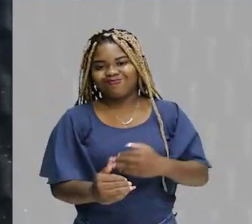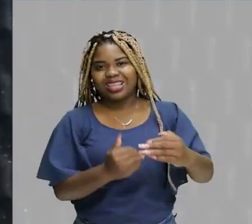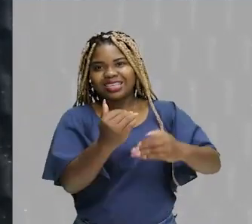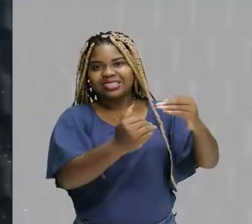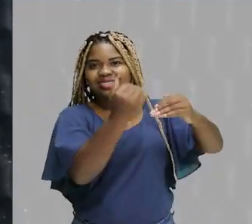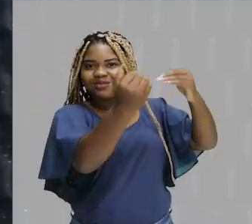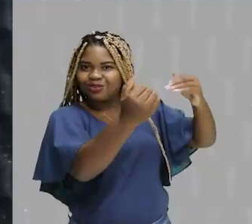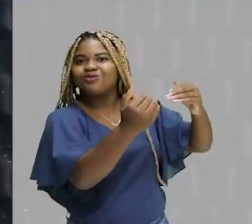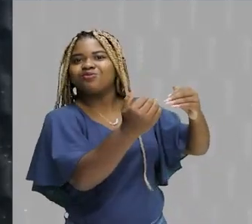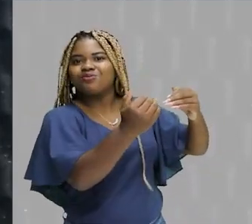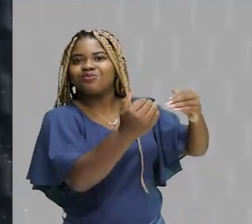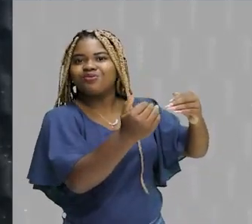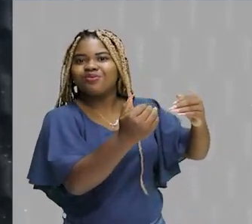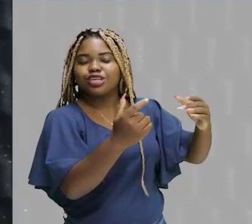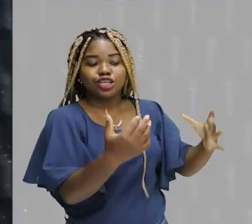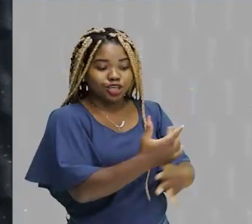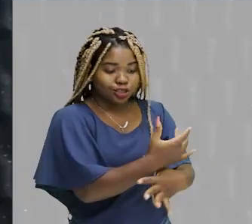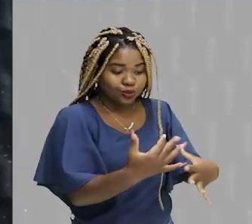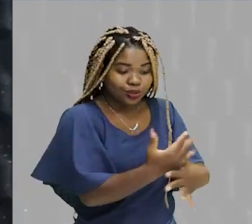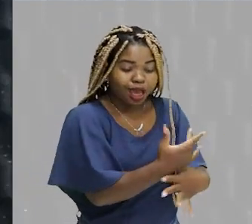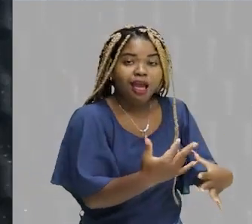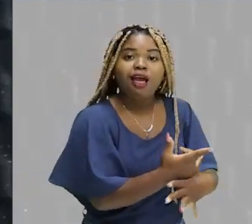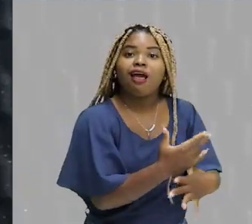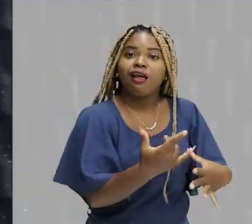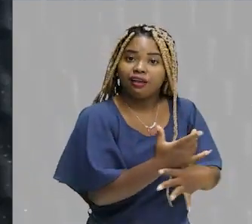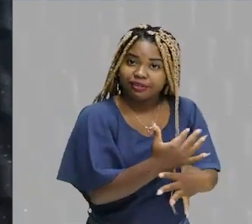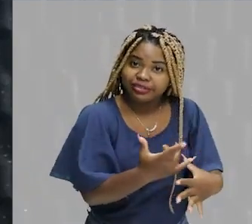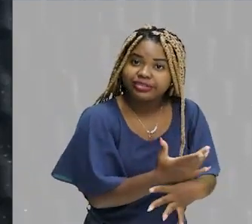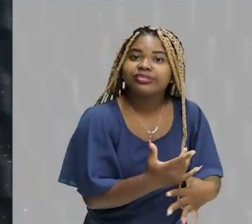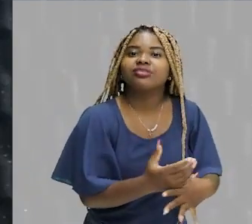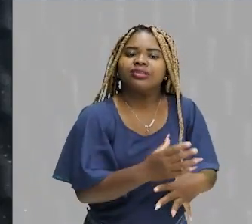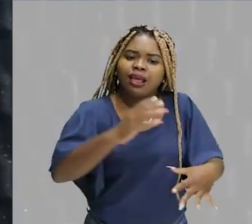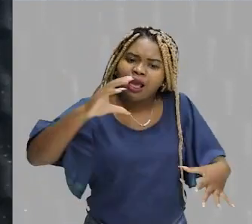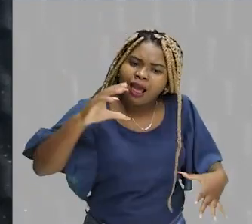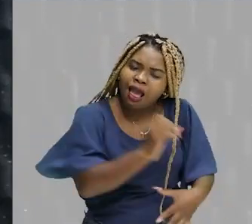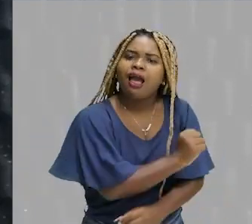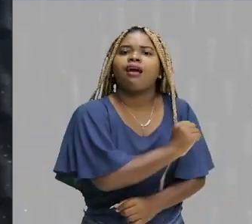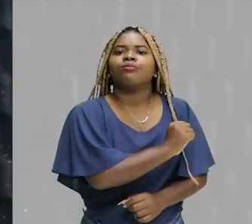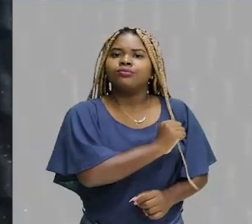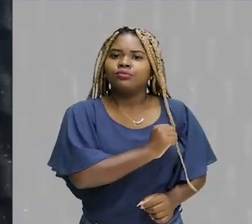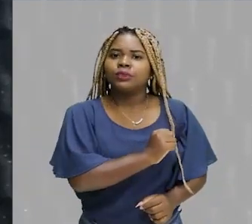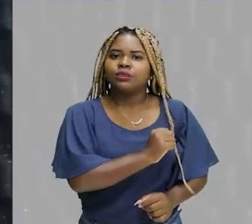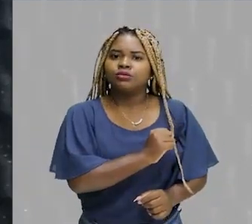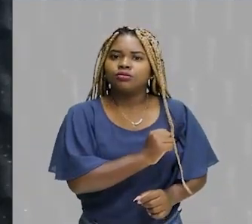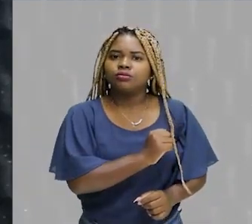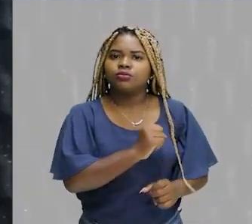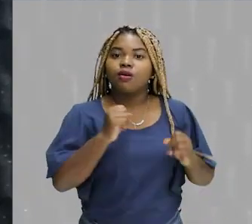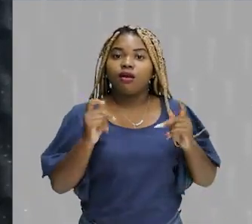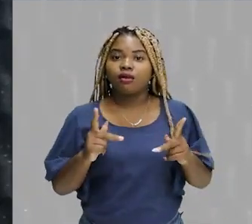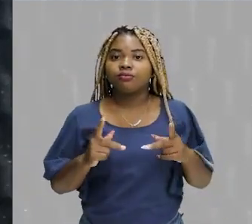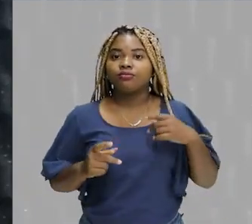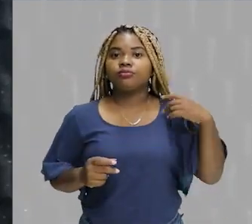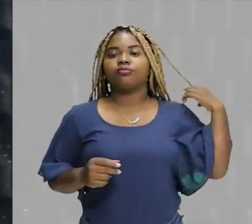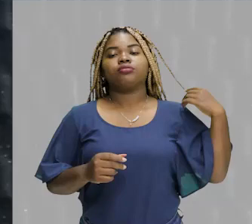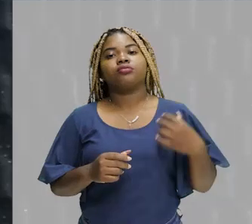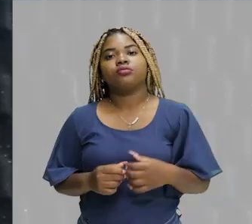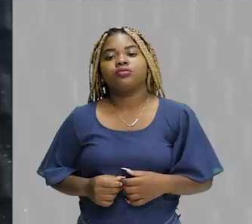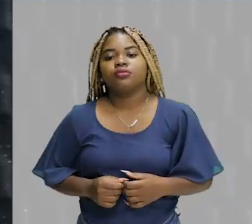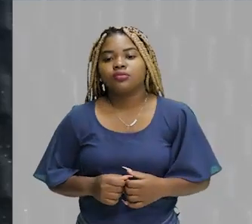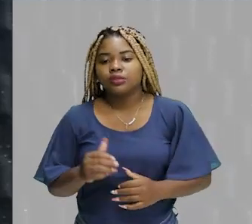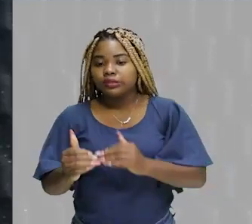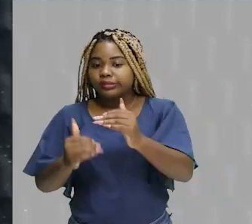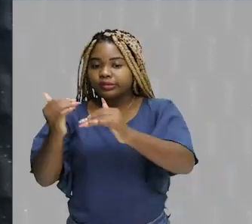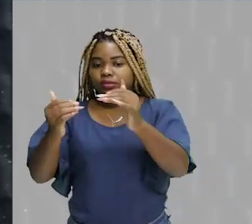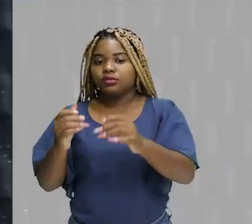do meio urbano, expansão da cidade, aceleração do processo de urbanização, ok? E